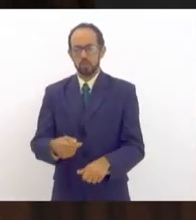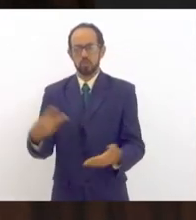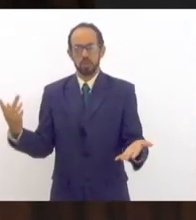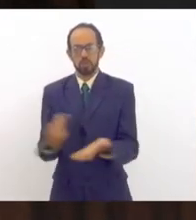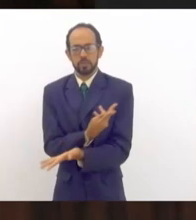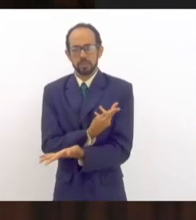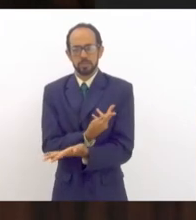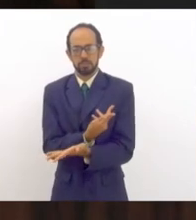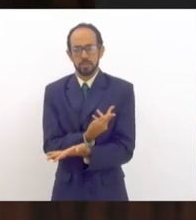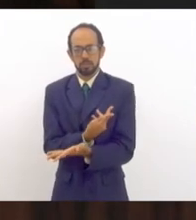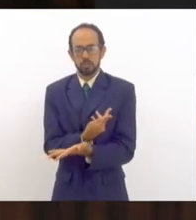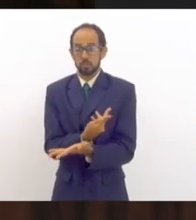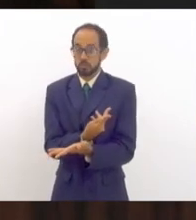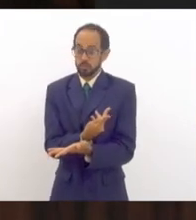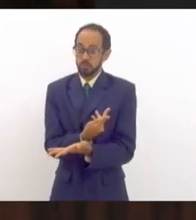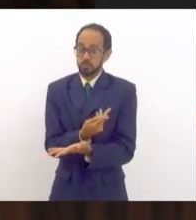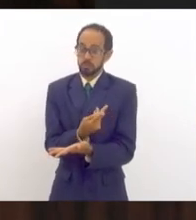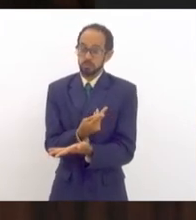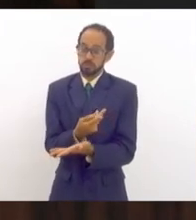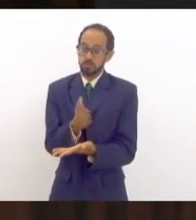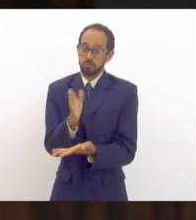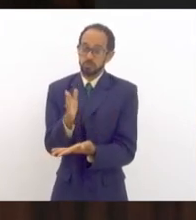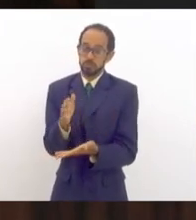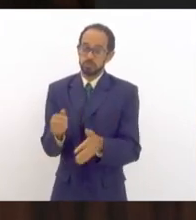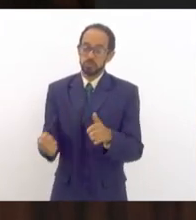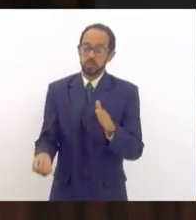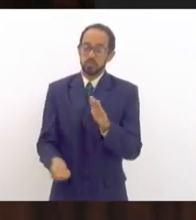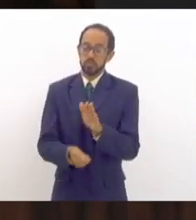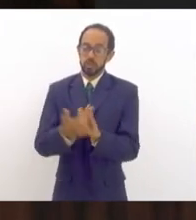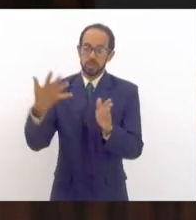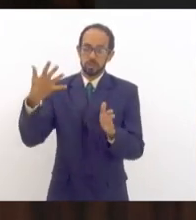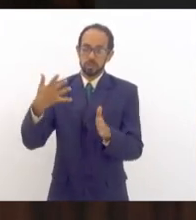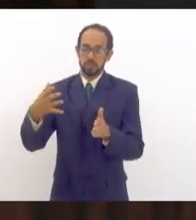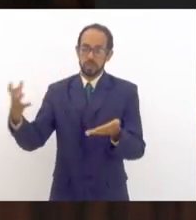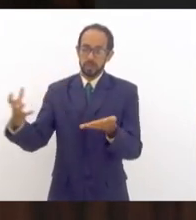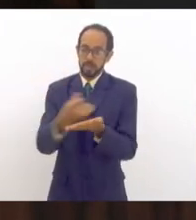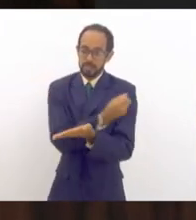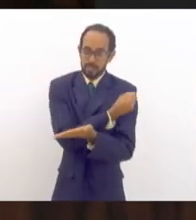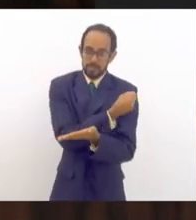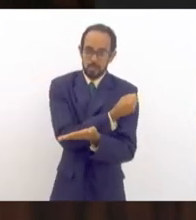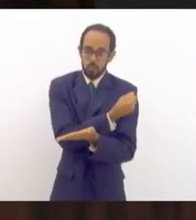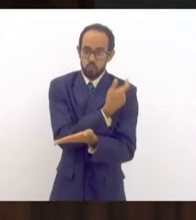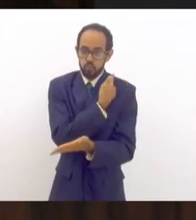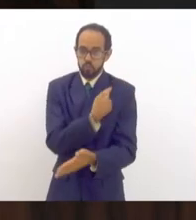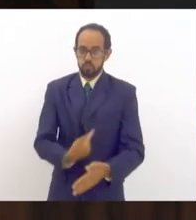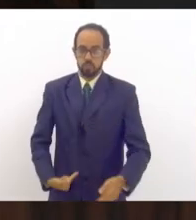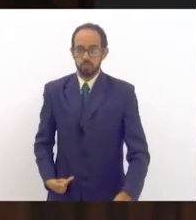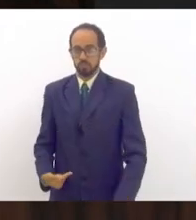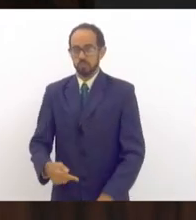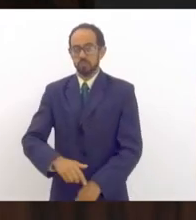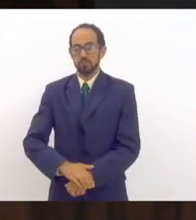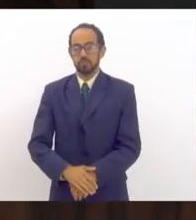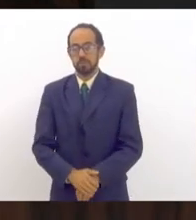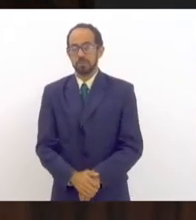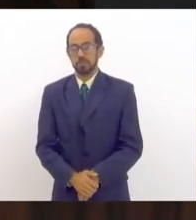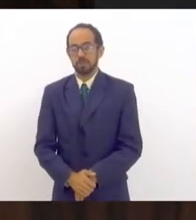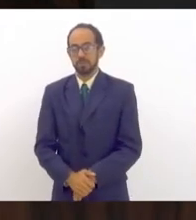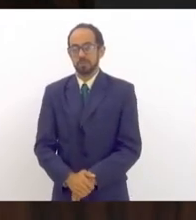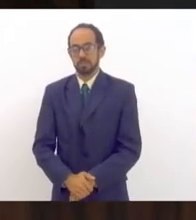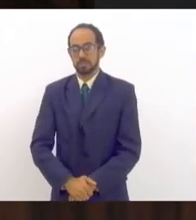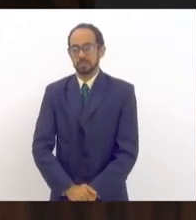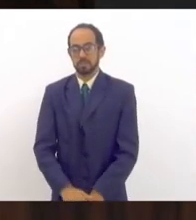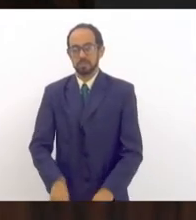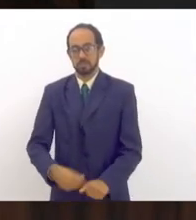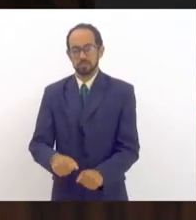acontecimento que já aconteceu diversas vezes aí né cassação dos governadores mas o estado do Rio de Janeiro